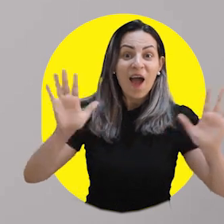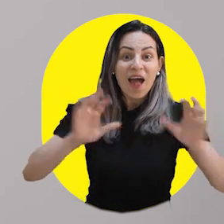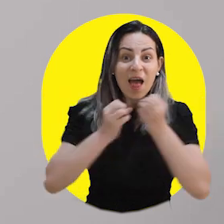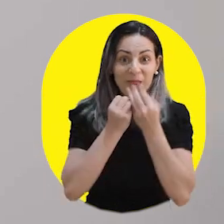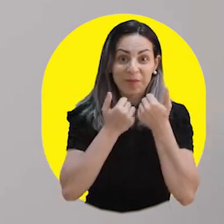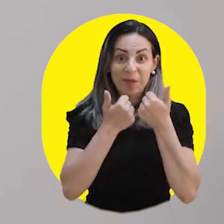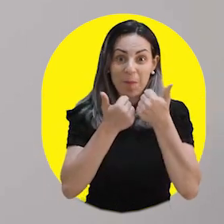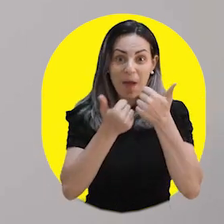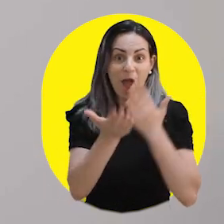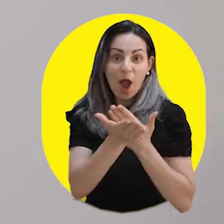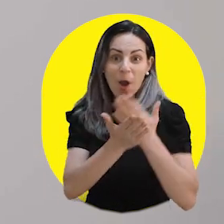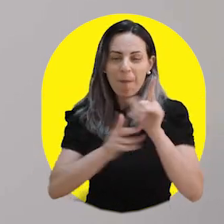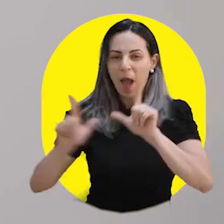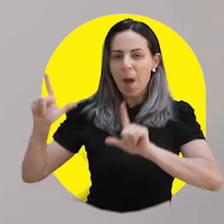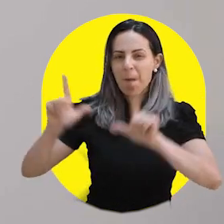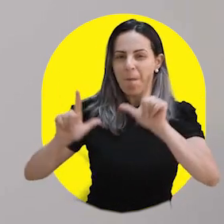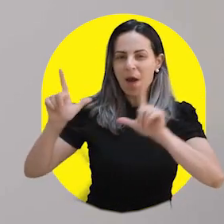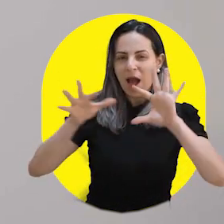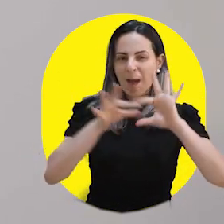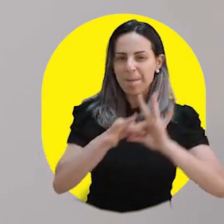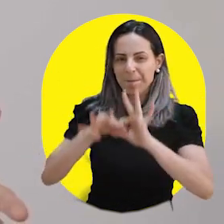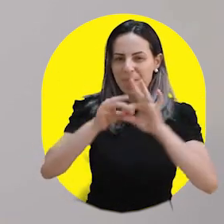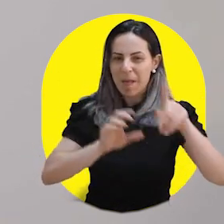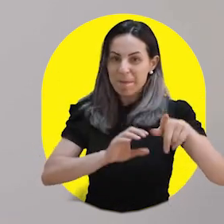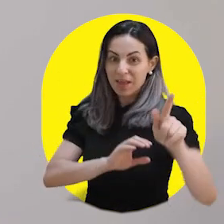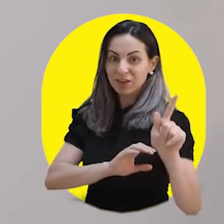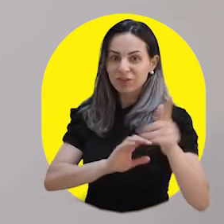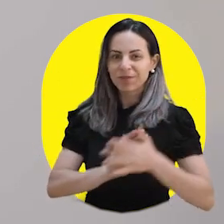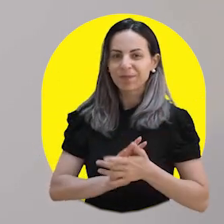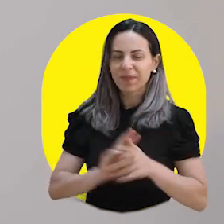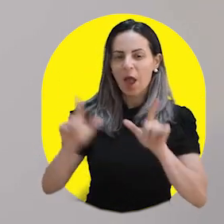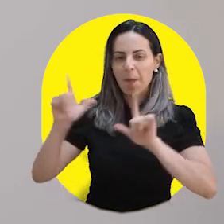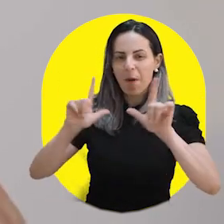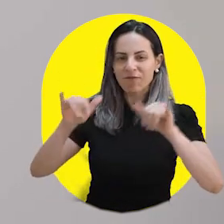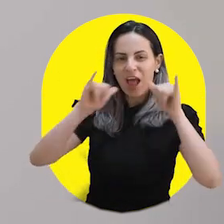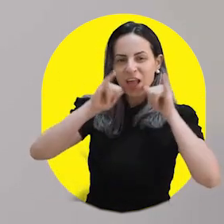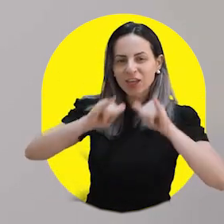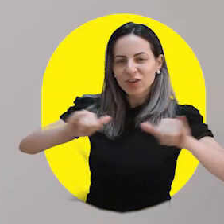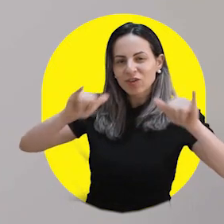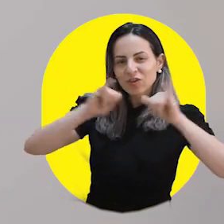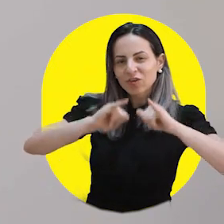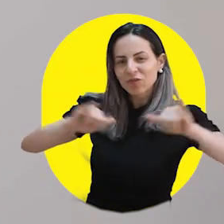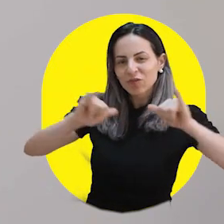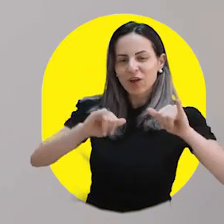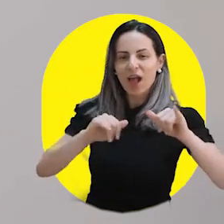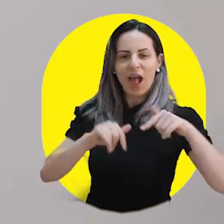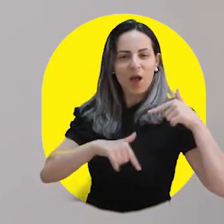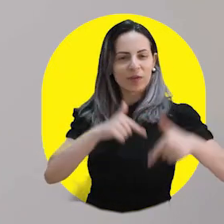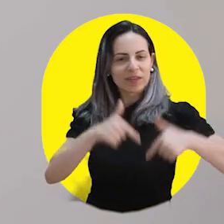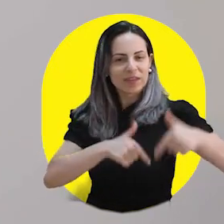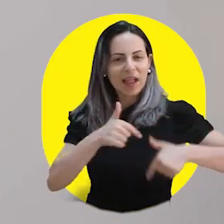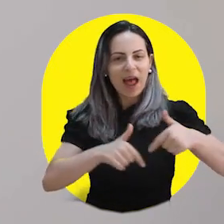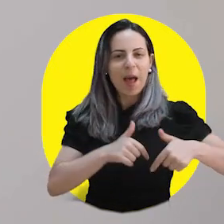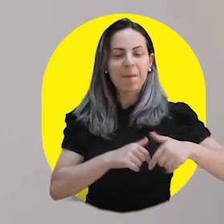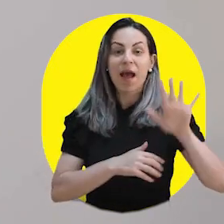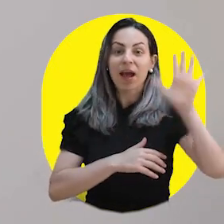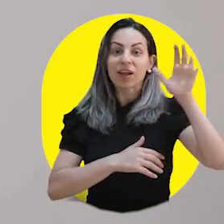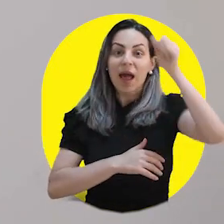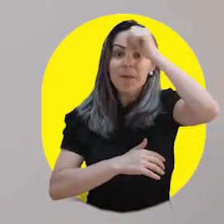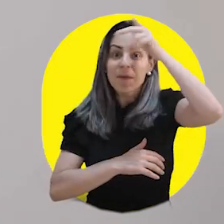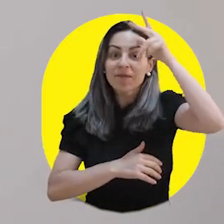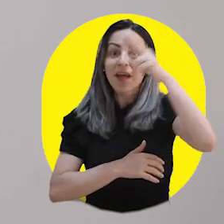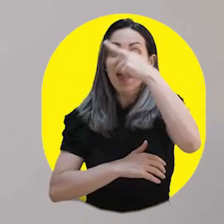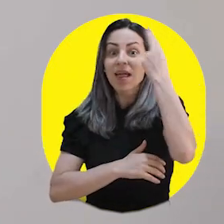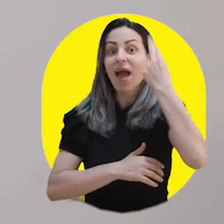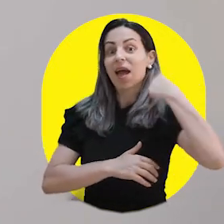Olá, gente. Estamos começando o programa Conexão PG, programa que vai divulgar a plataforma de trabalho da nossa candidata